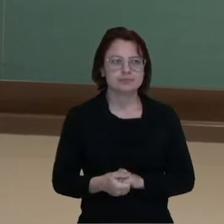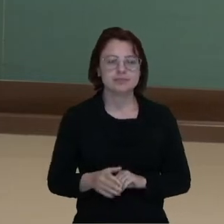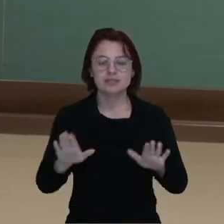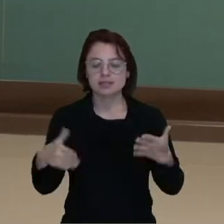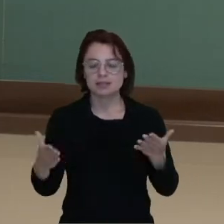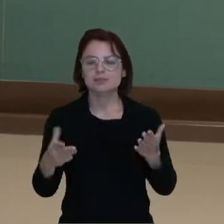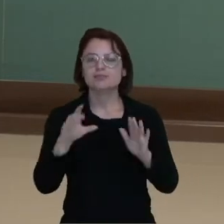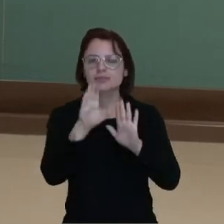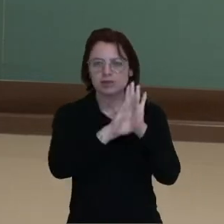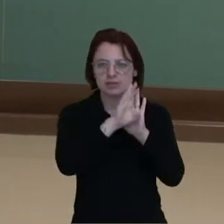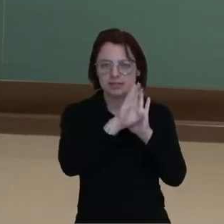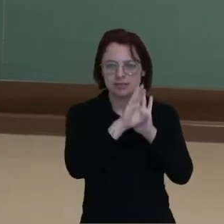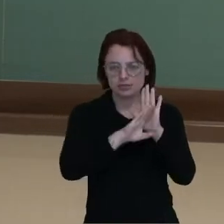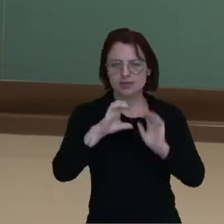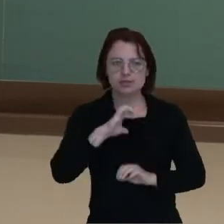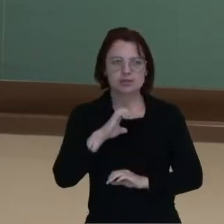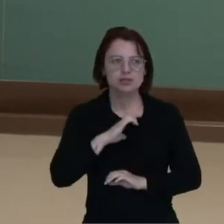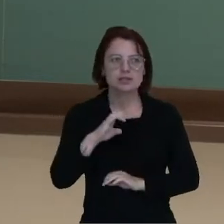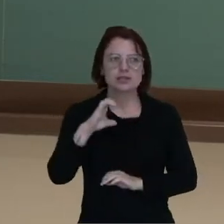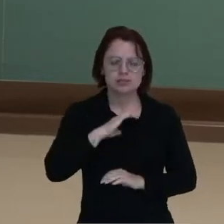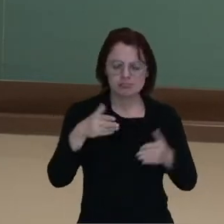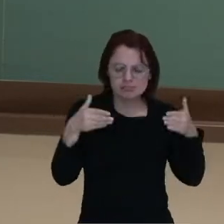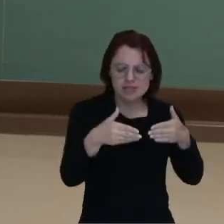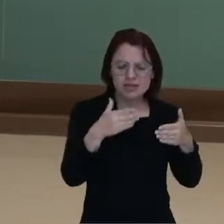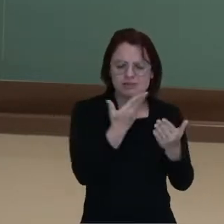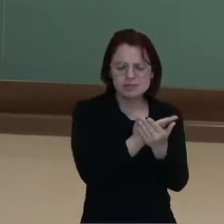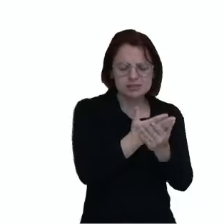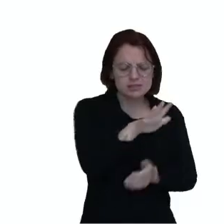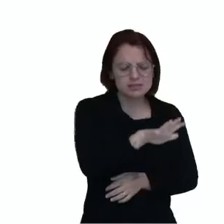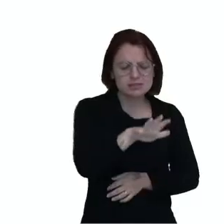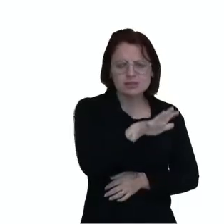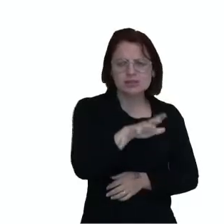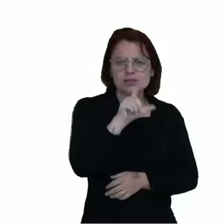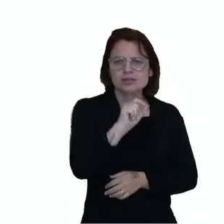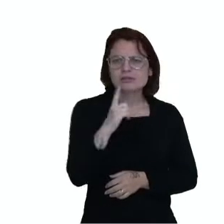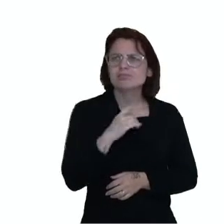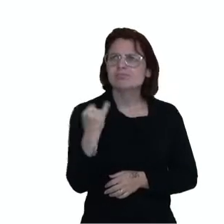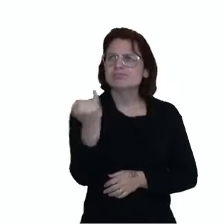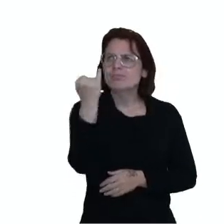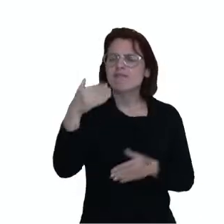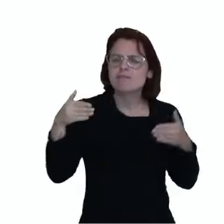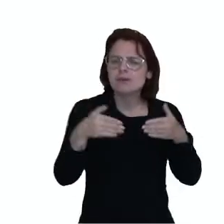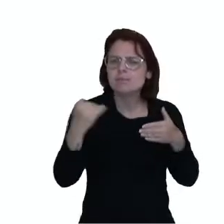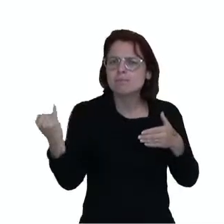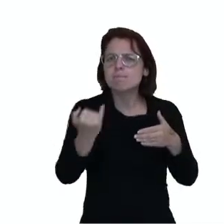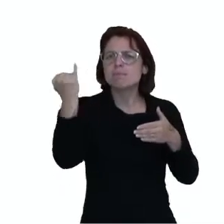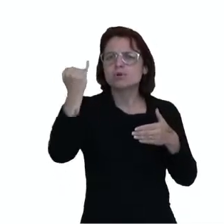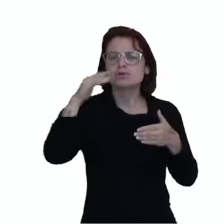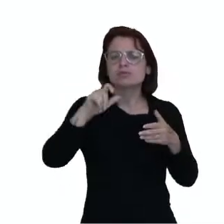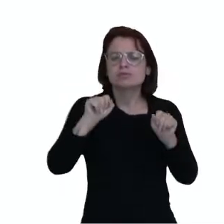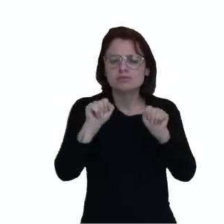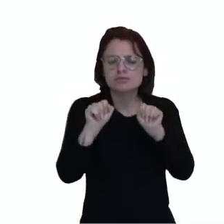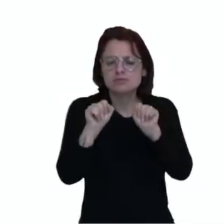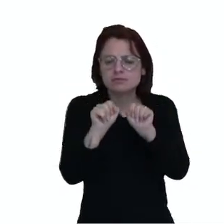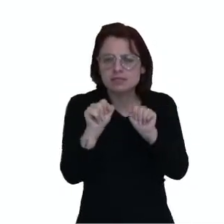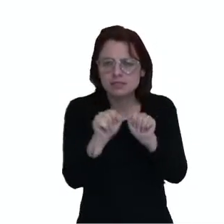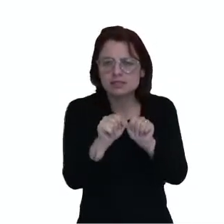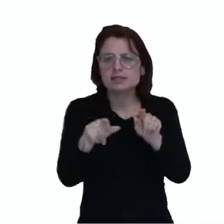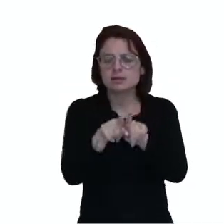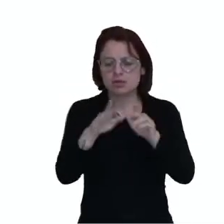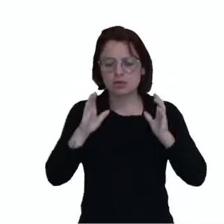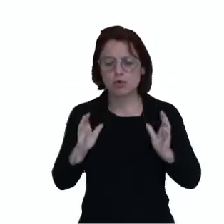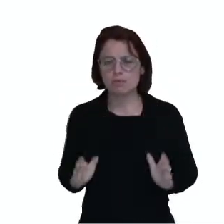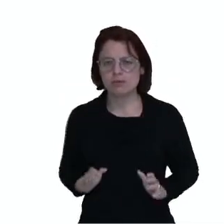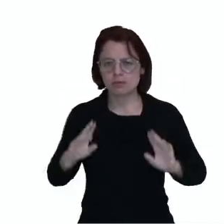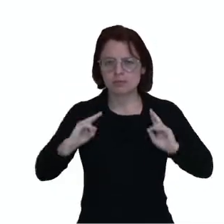a ética é uma área de estudo da filosofia que se ocupa com princípios fundamentais das ações e do